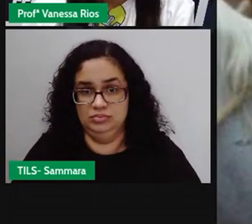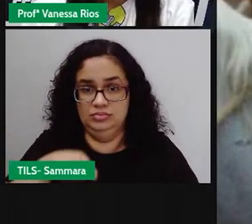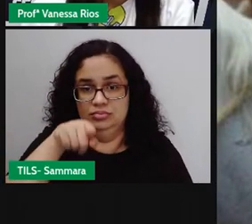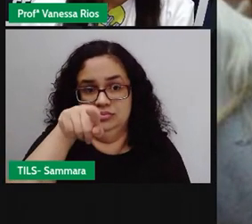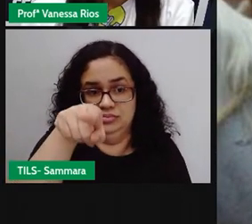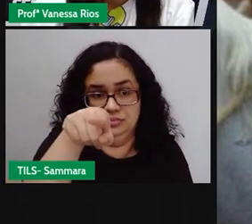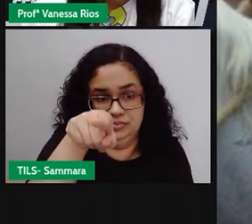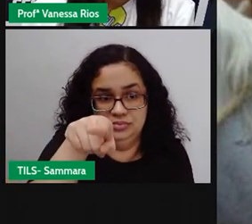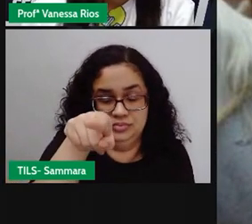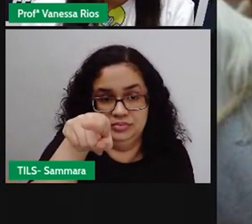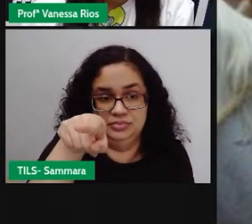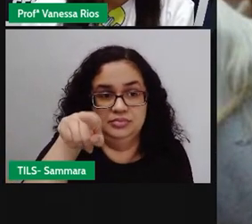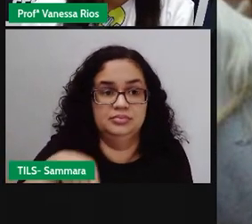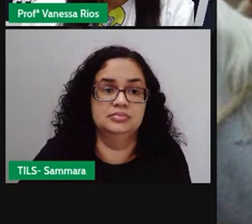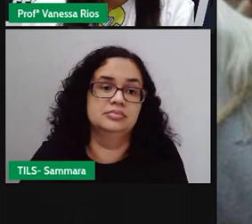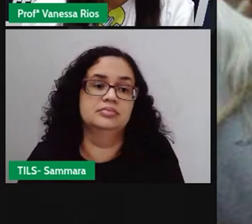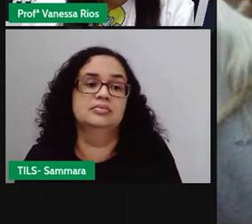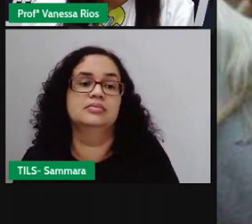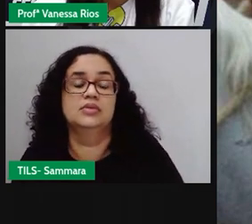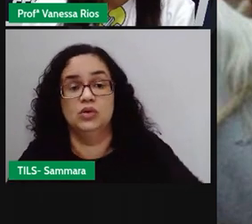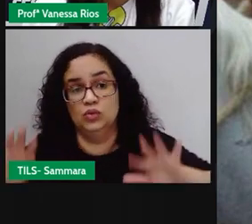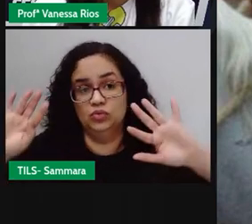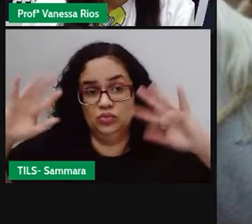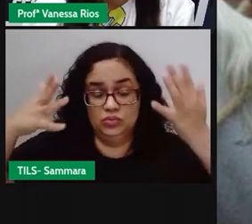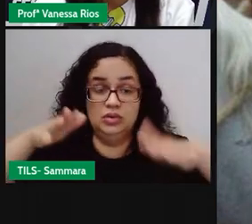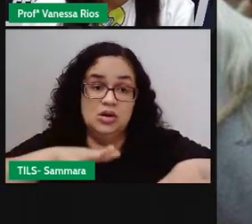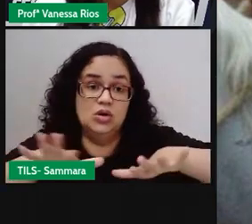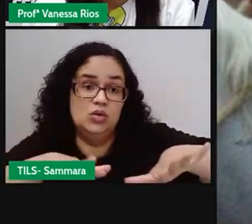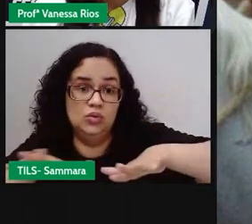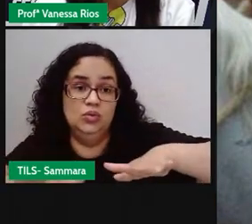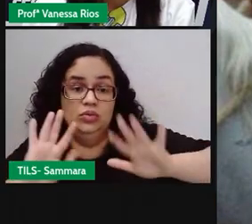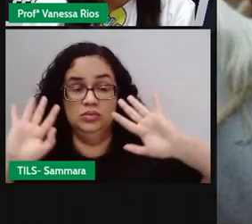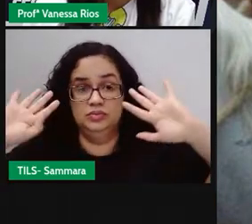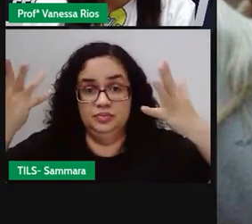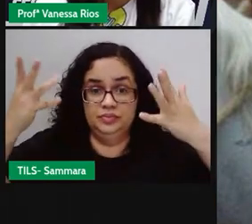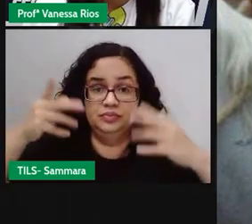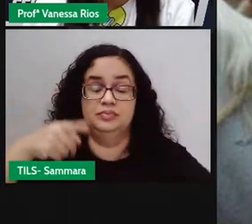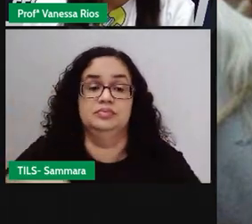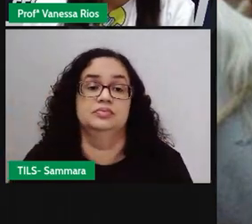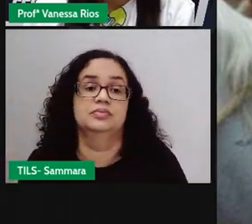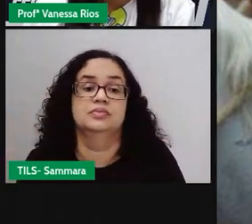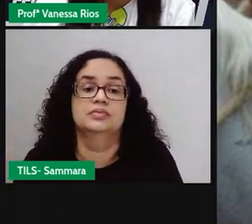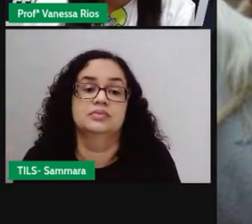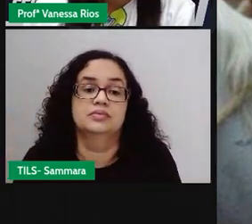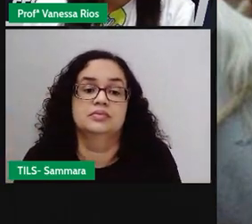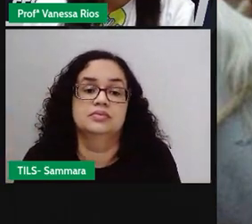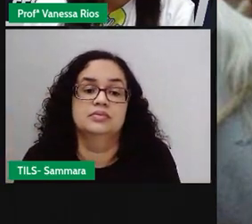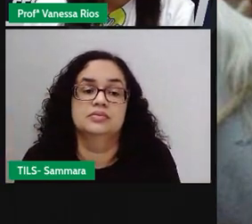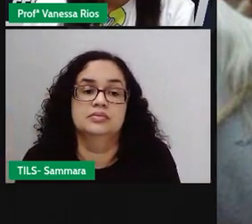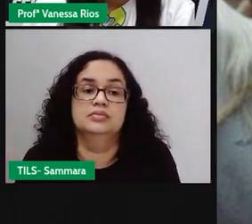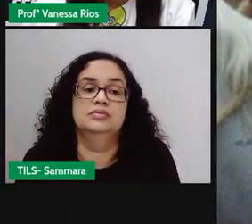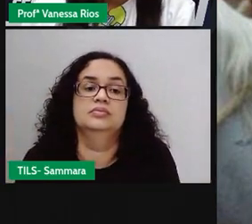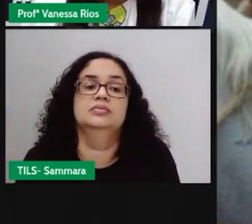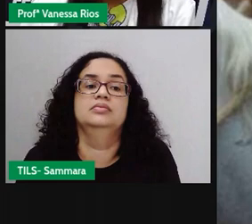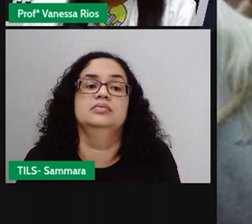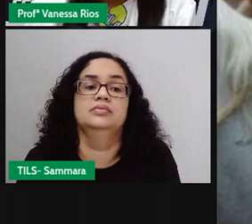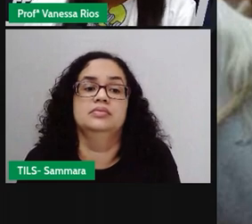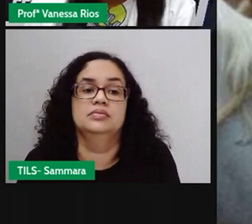Homenagem aí aos vaqueiros, né? As manifestações que acontecem homenageando os vaqueiros, as vaquejadas.